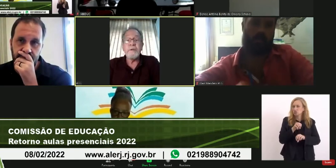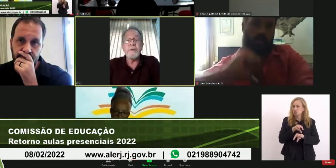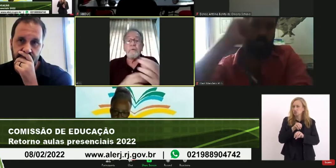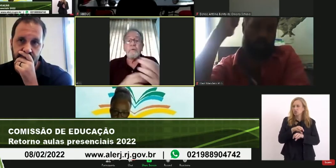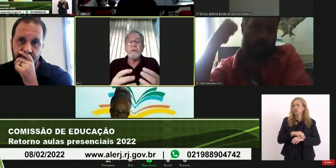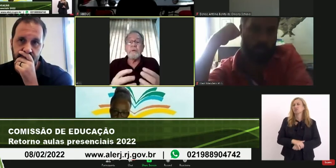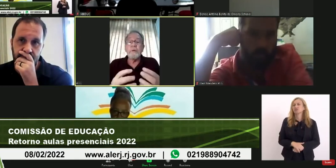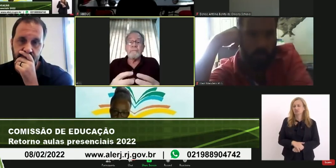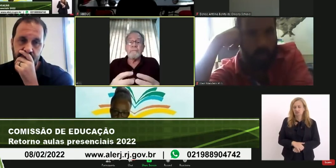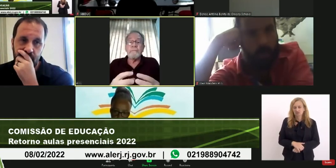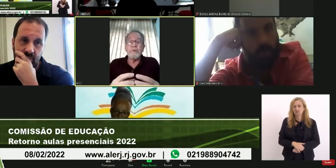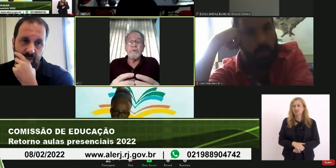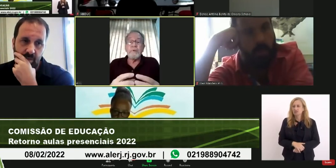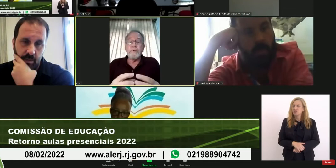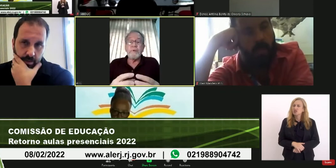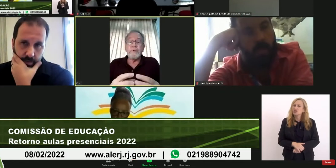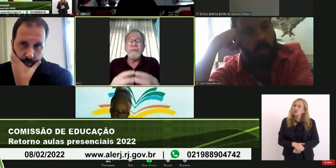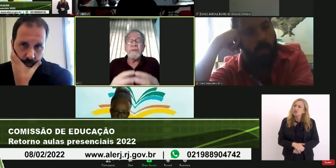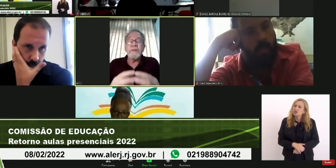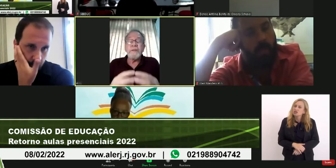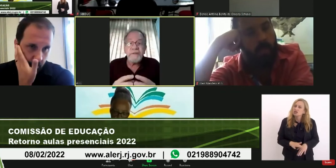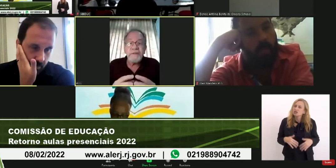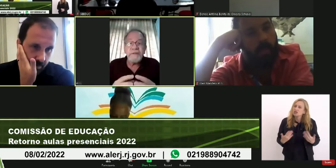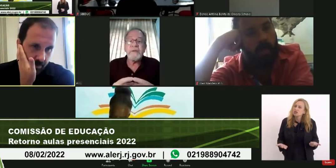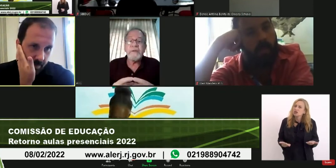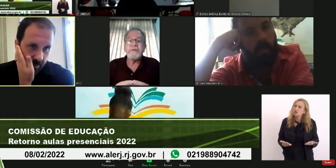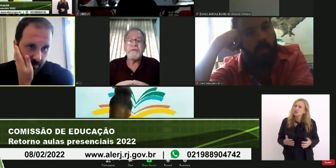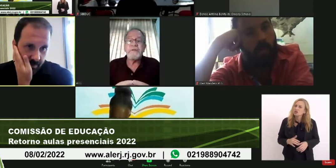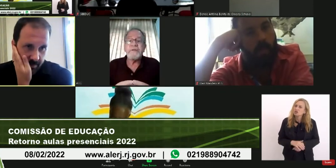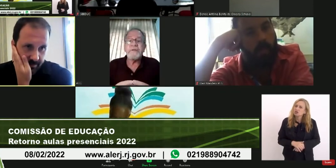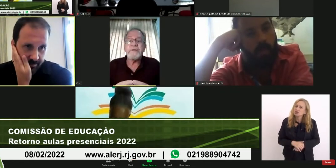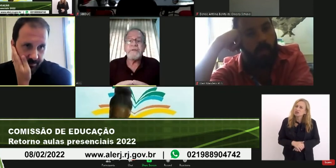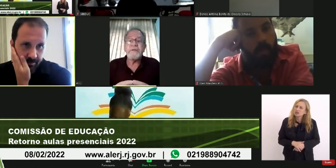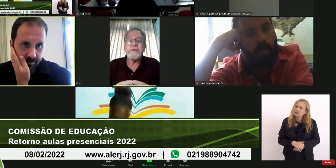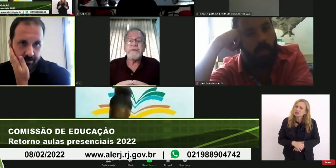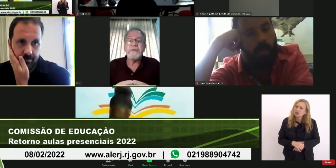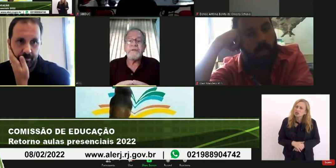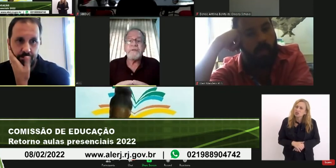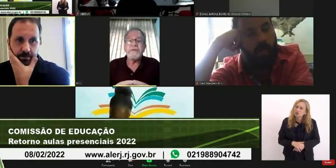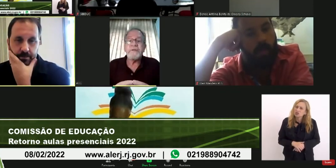Então, nesse ambiente em que o prejuízo...